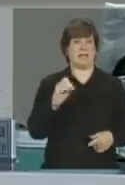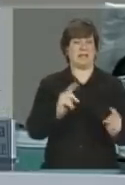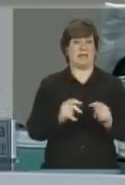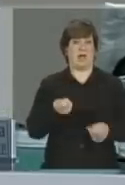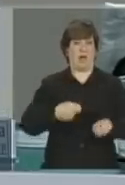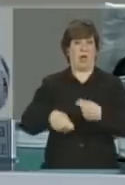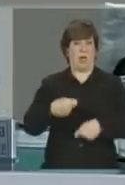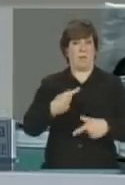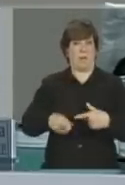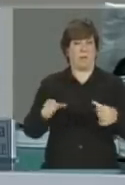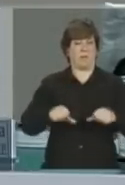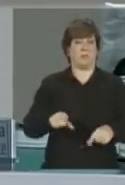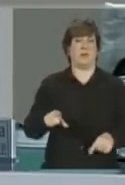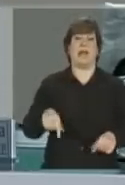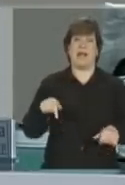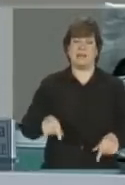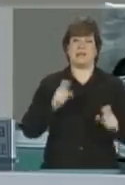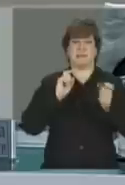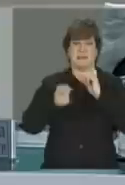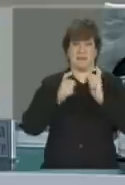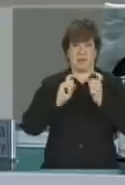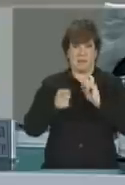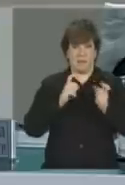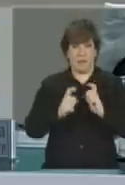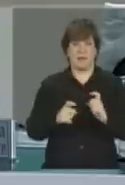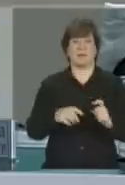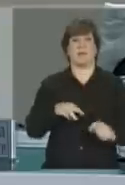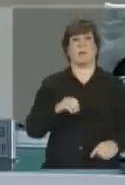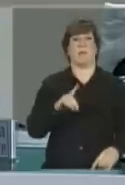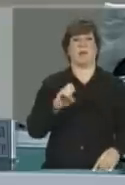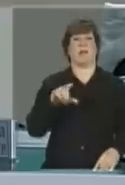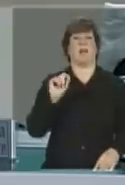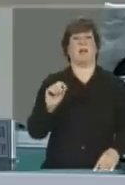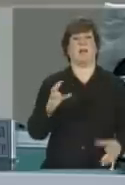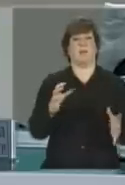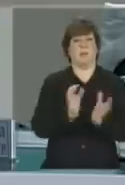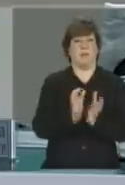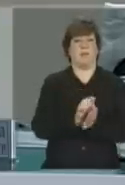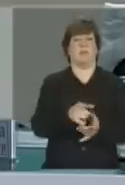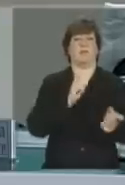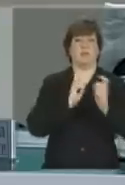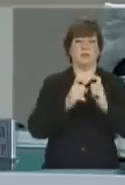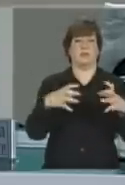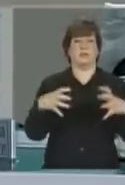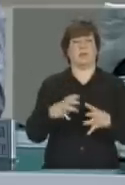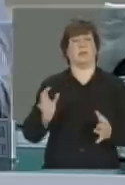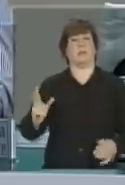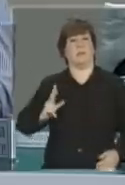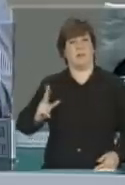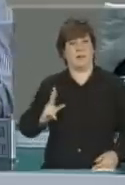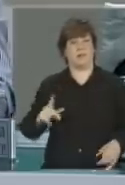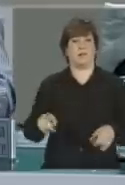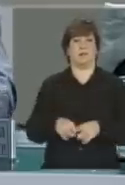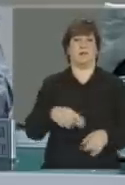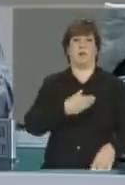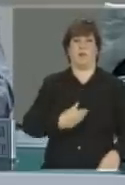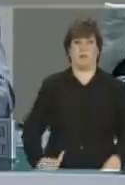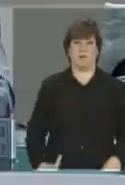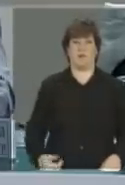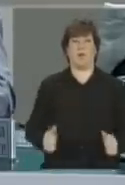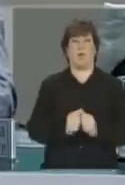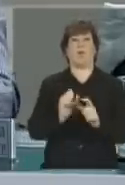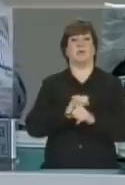E esse debate está modelando, em parte, o diálogo com o setor privado, com alguns governos e com a sociedade em alguns